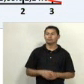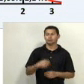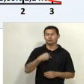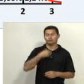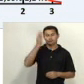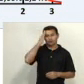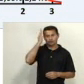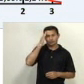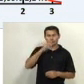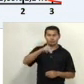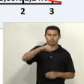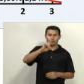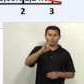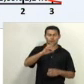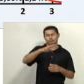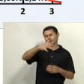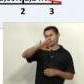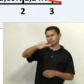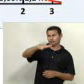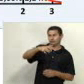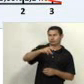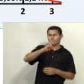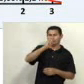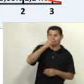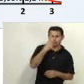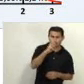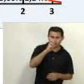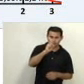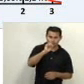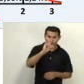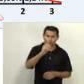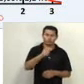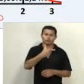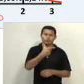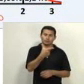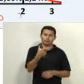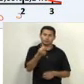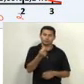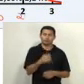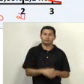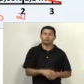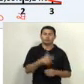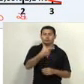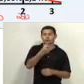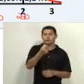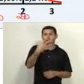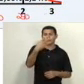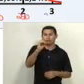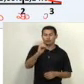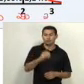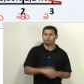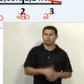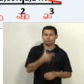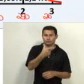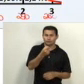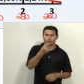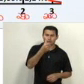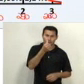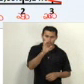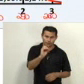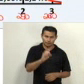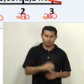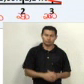sei que média mais ou menos um sigma, 220, 240,